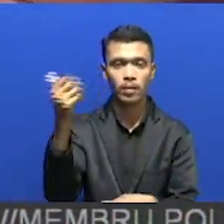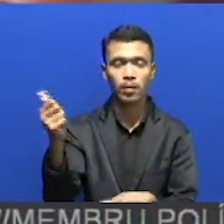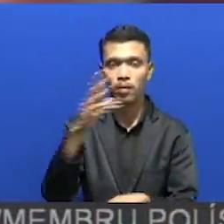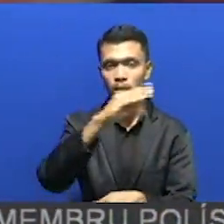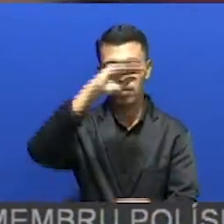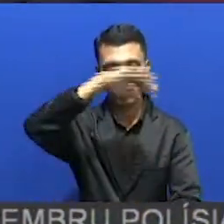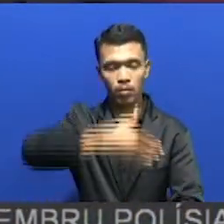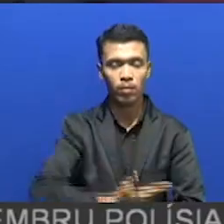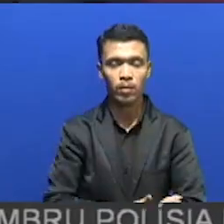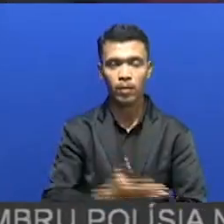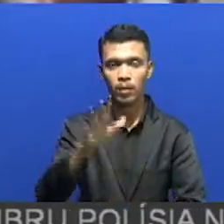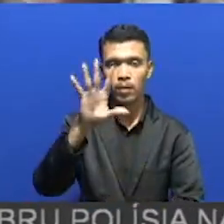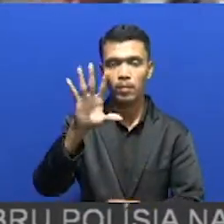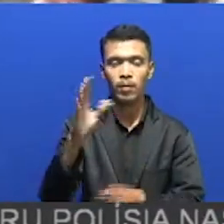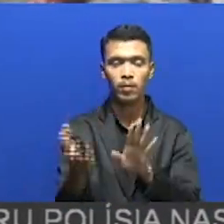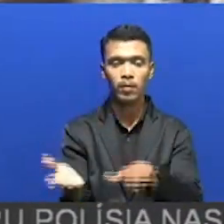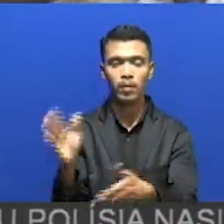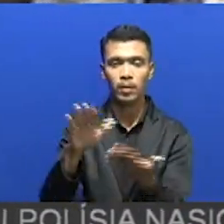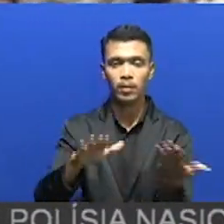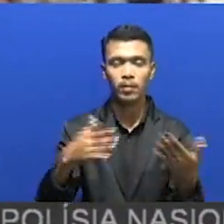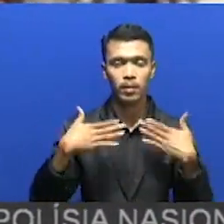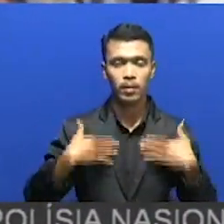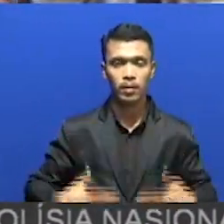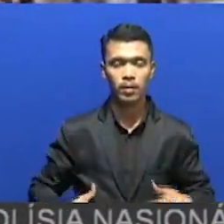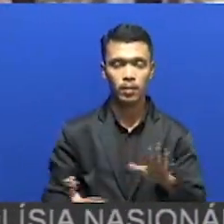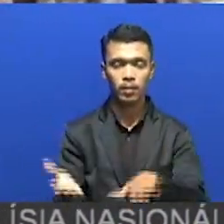ne isim mate halotona ia cemitério público